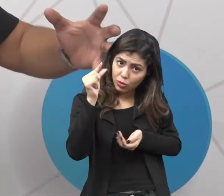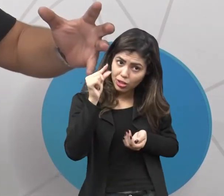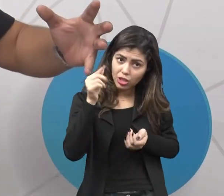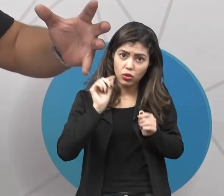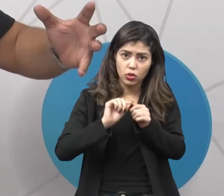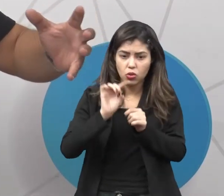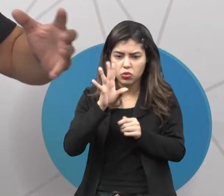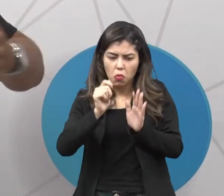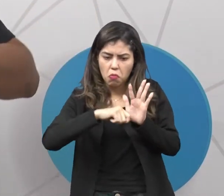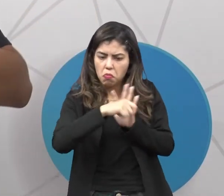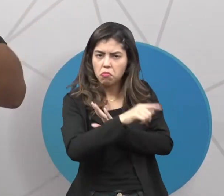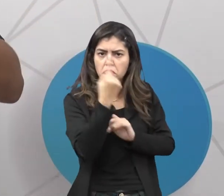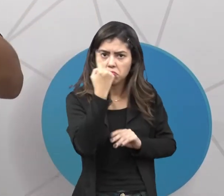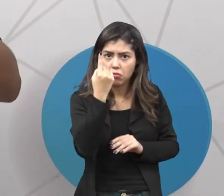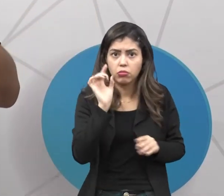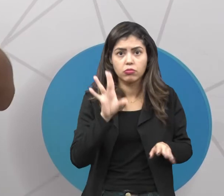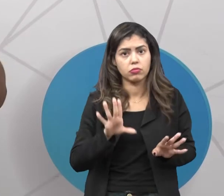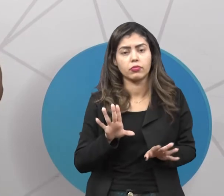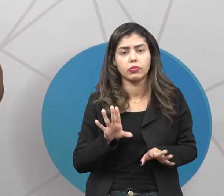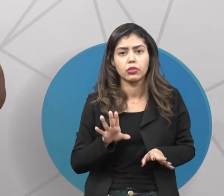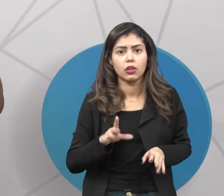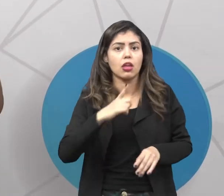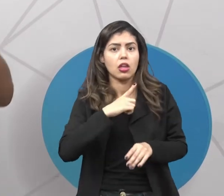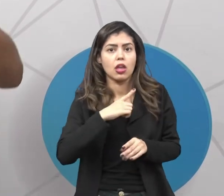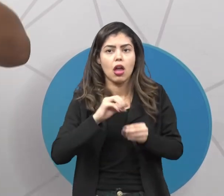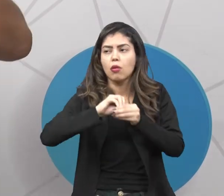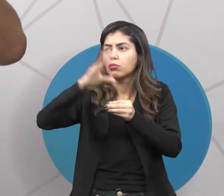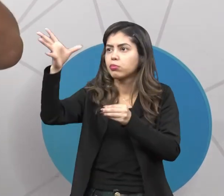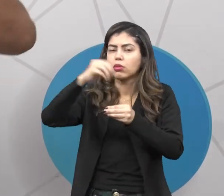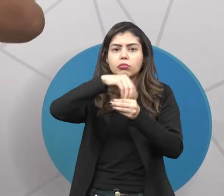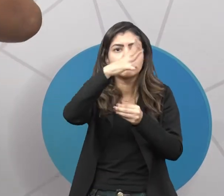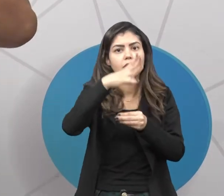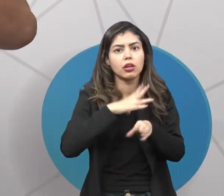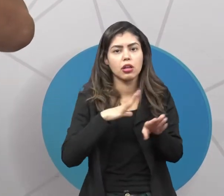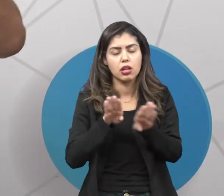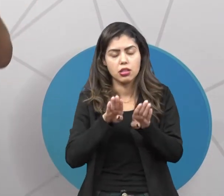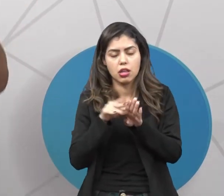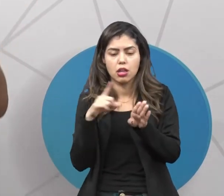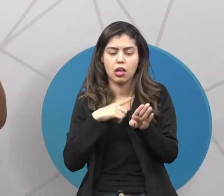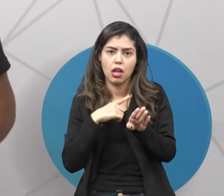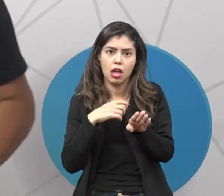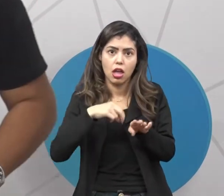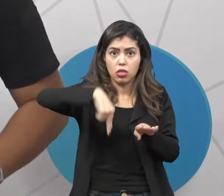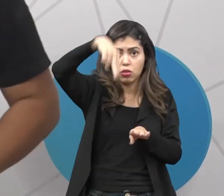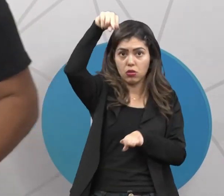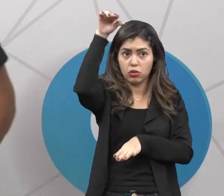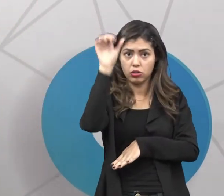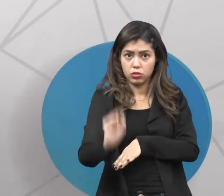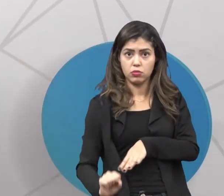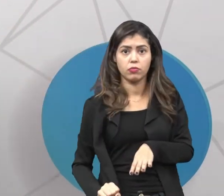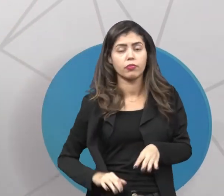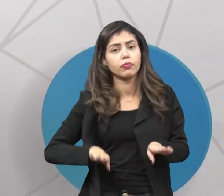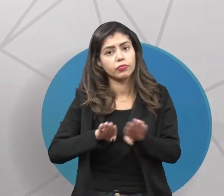o mês, tá? E temos muito isso nos interiores, principalmente da região norte e região nordeste.